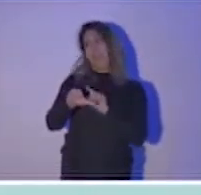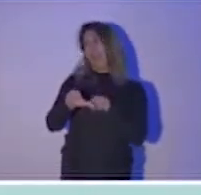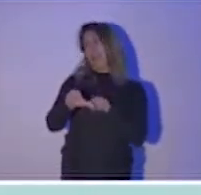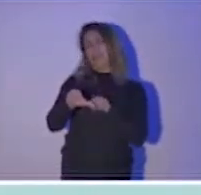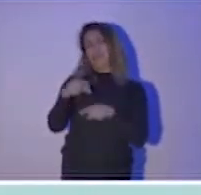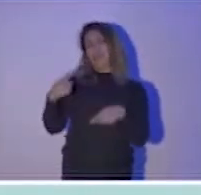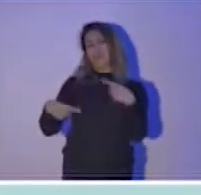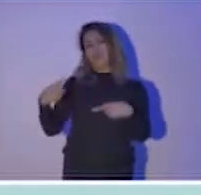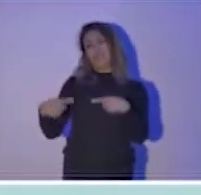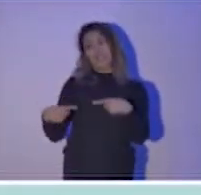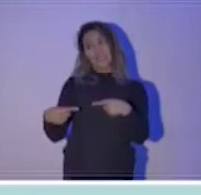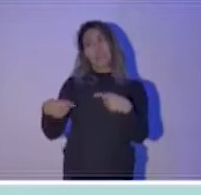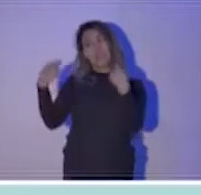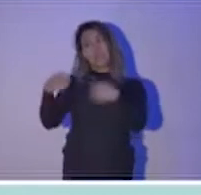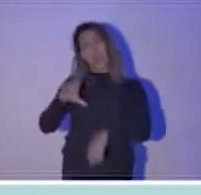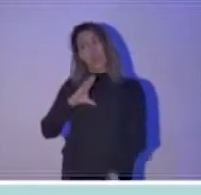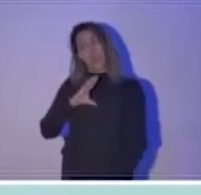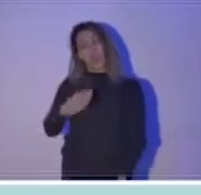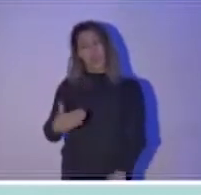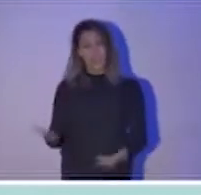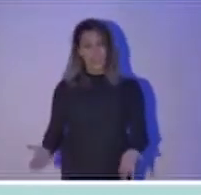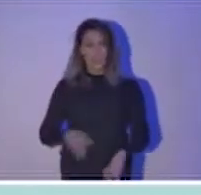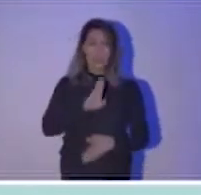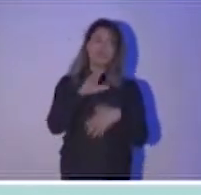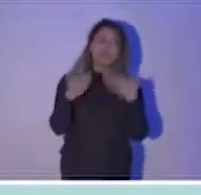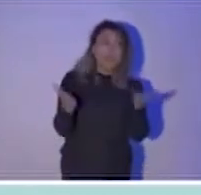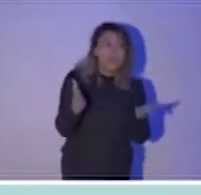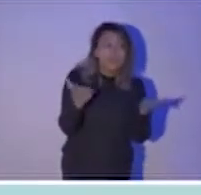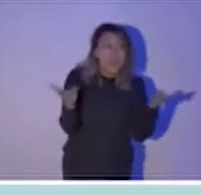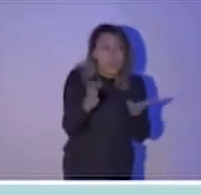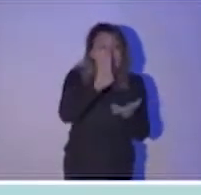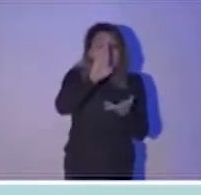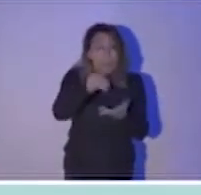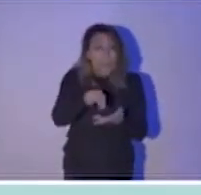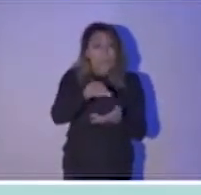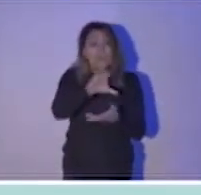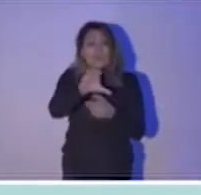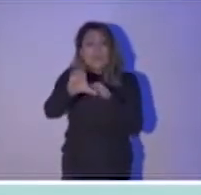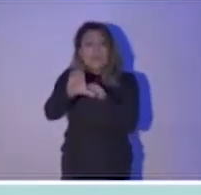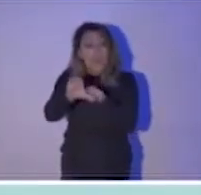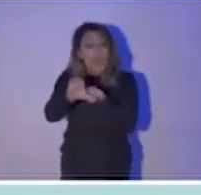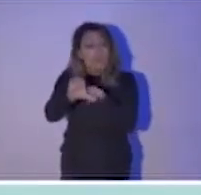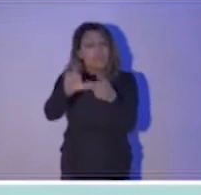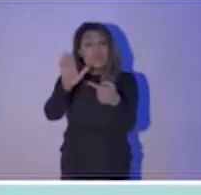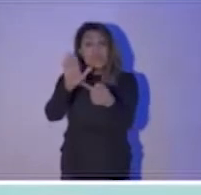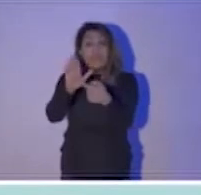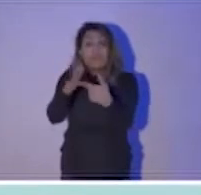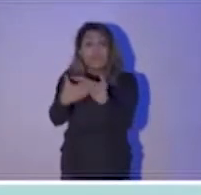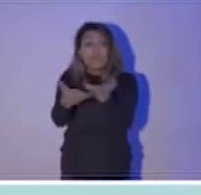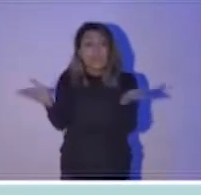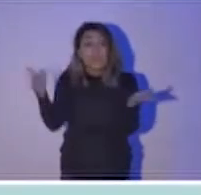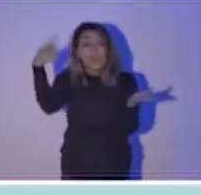lembrar, o primeiro passo, é que a base está aí. A questão é colocar tudo para frente. A outra coisa